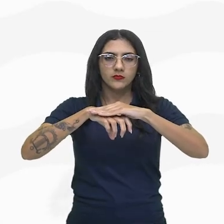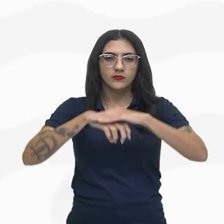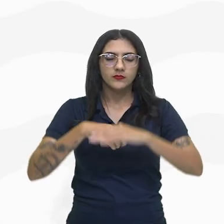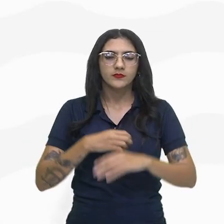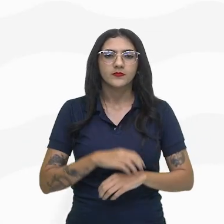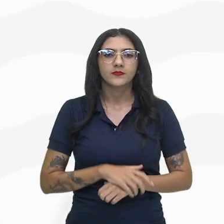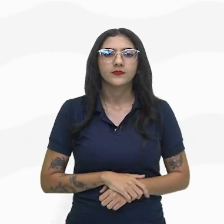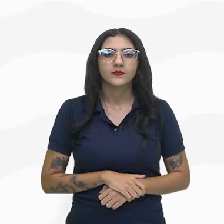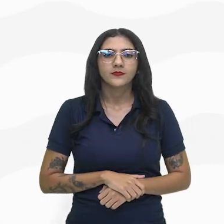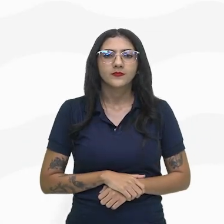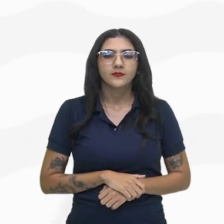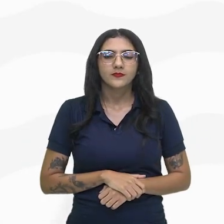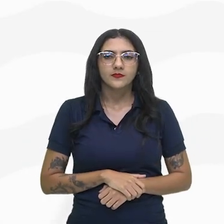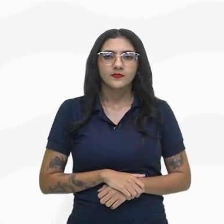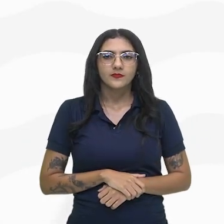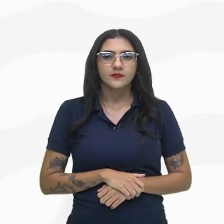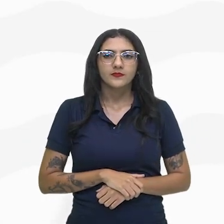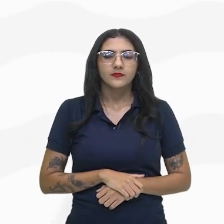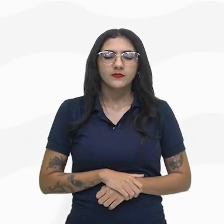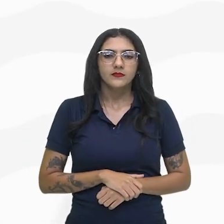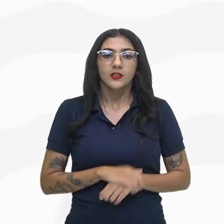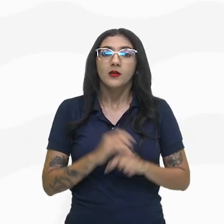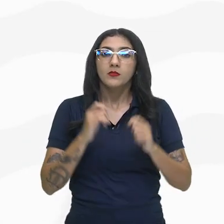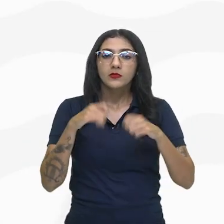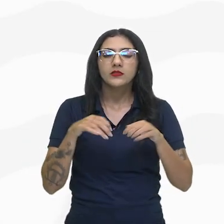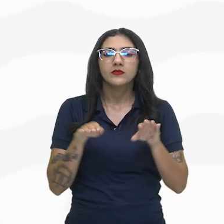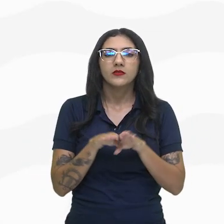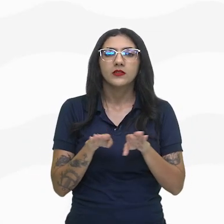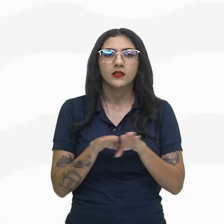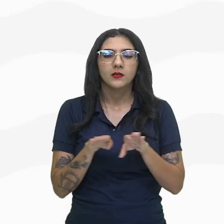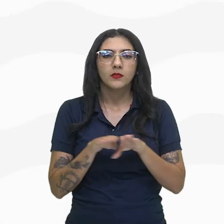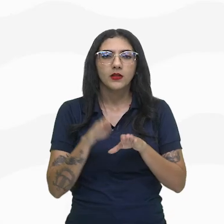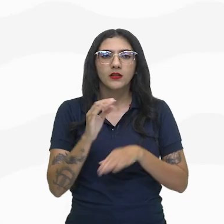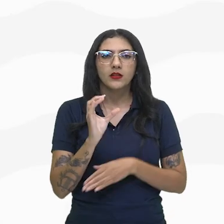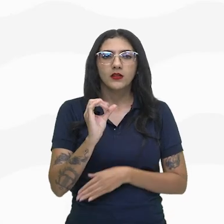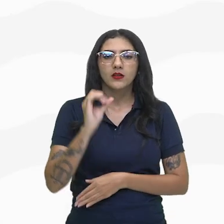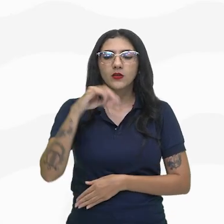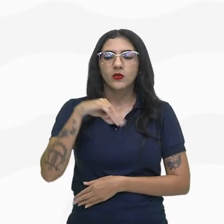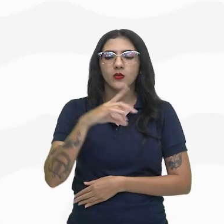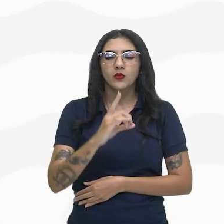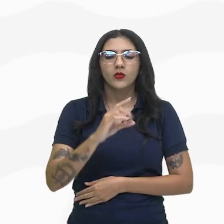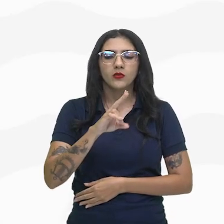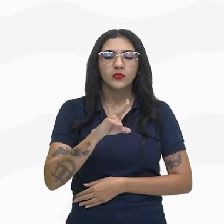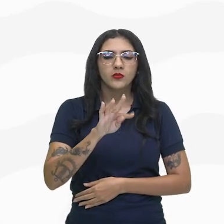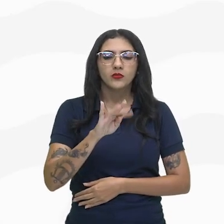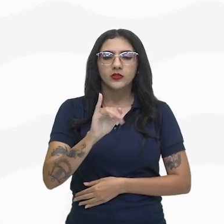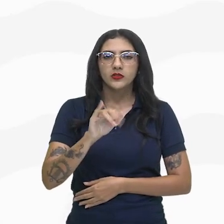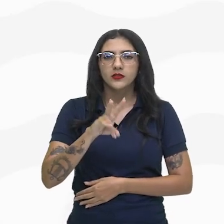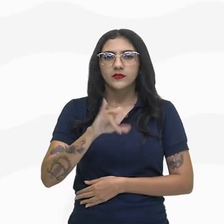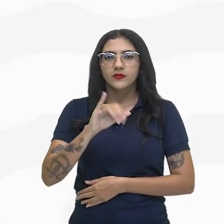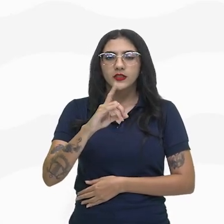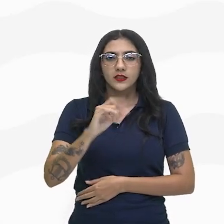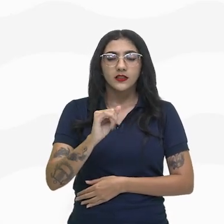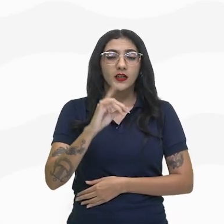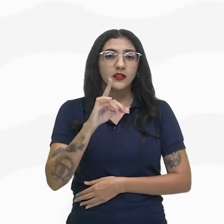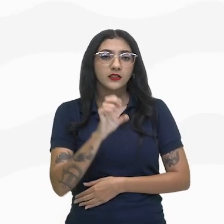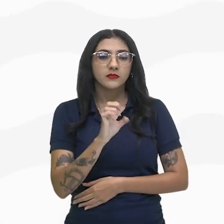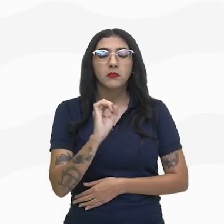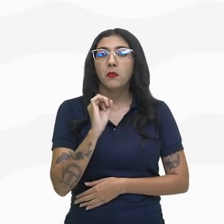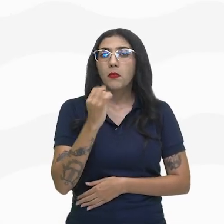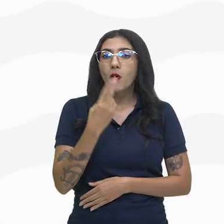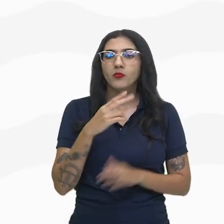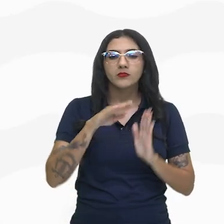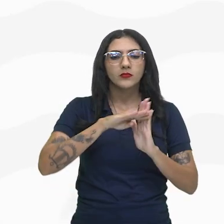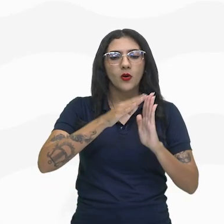ferro. Também nós podemos usar o princípio da condutividade e ondas. O